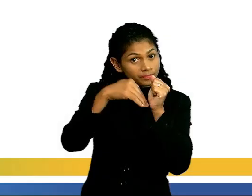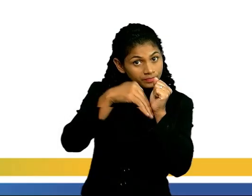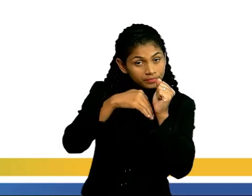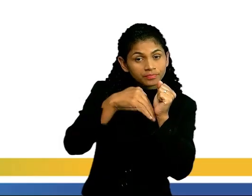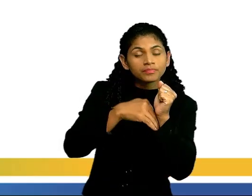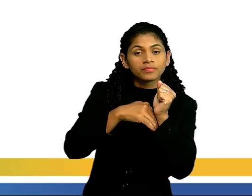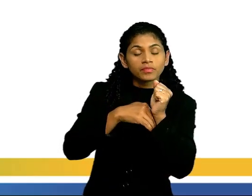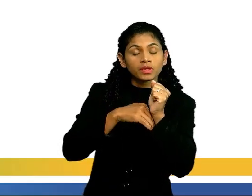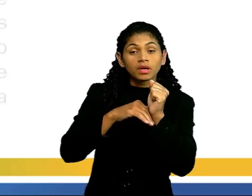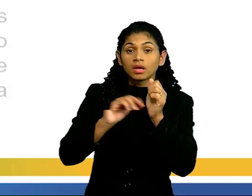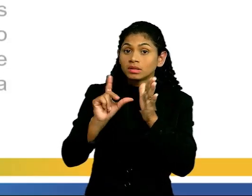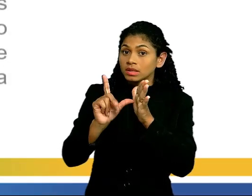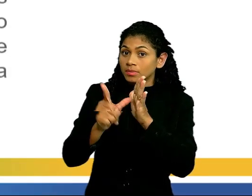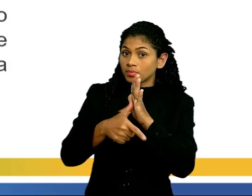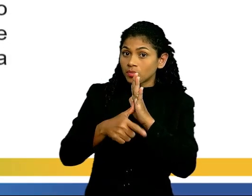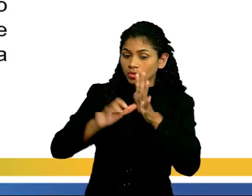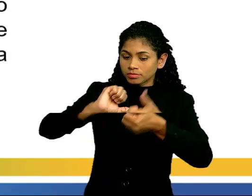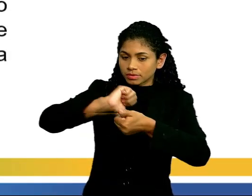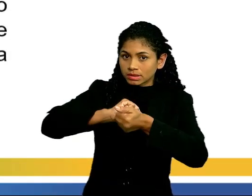livro.